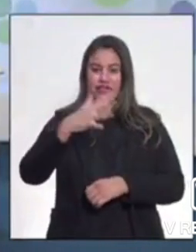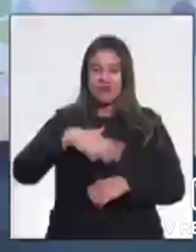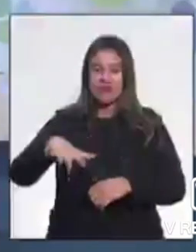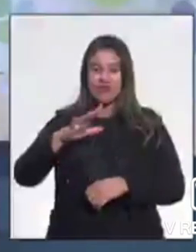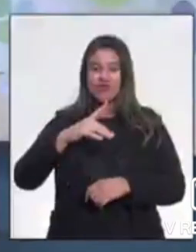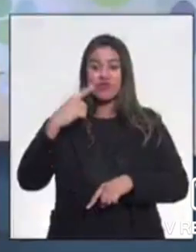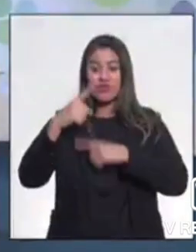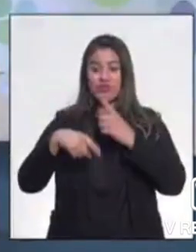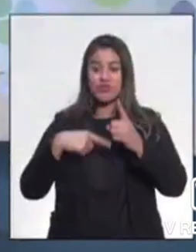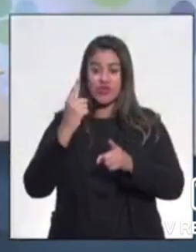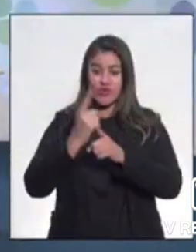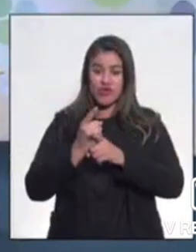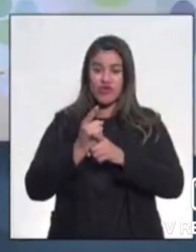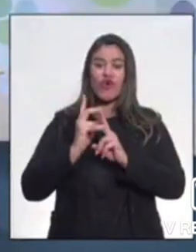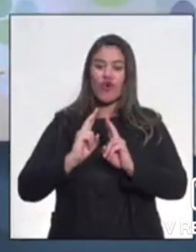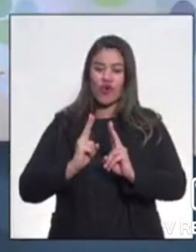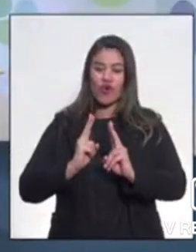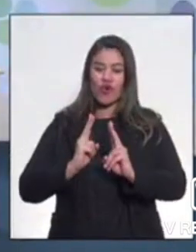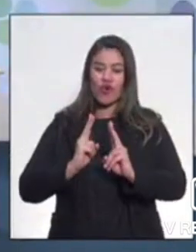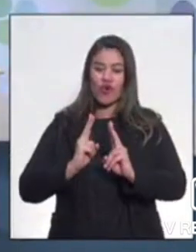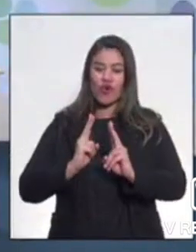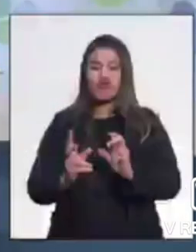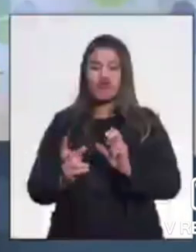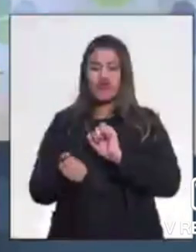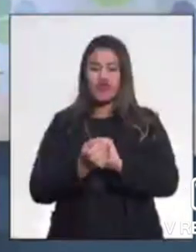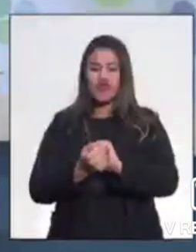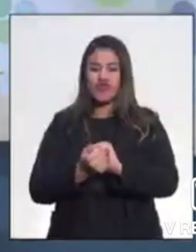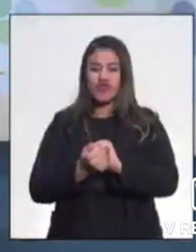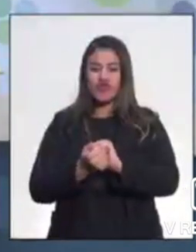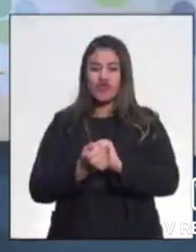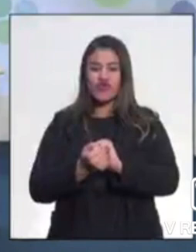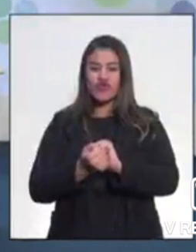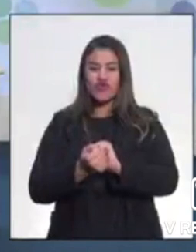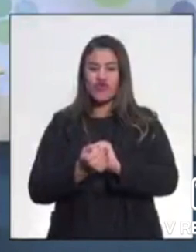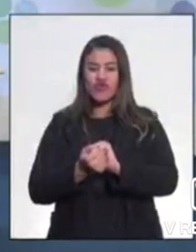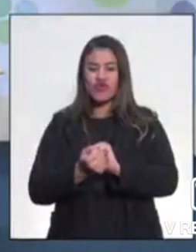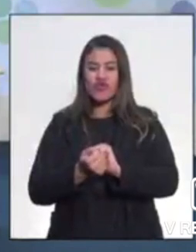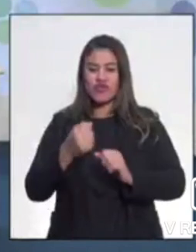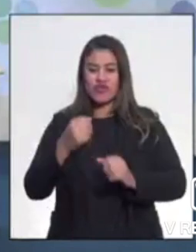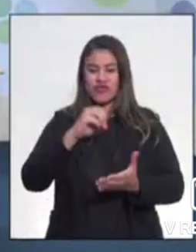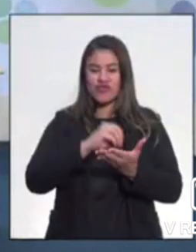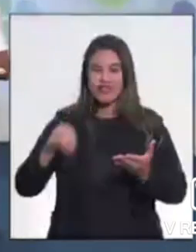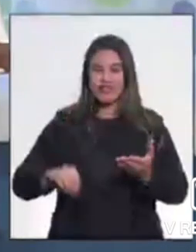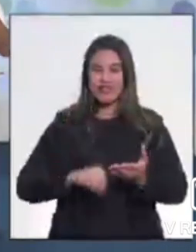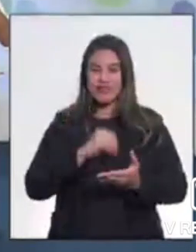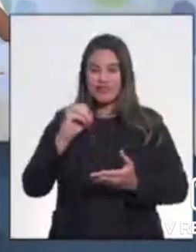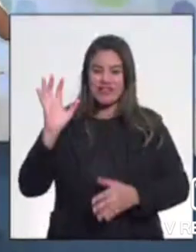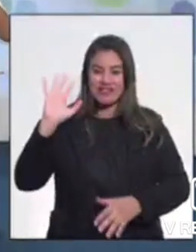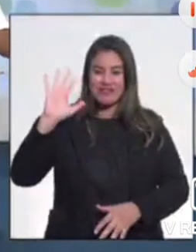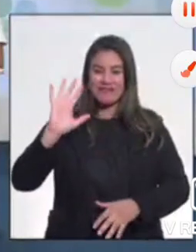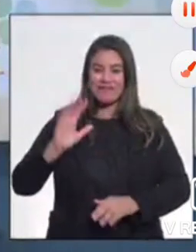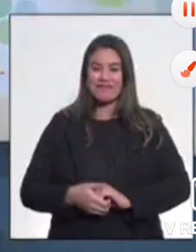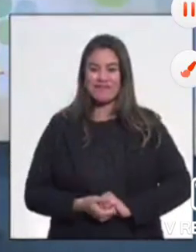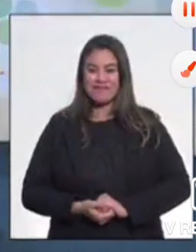aula. E continue aqui conosco nas aulas do CMSP. Obrigada, tchau, tchau.